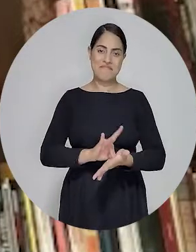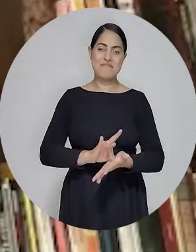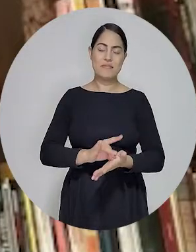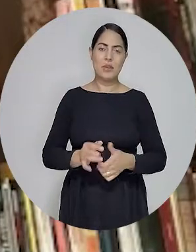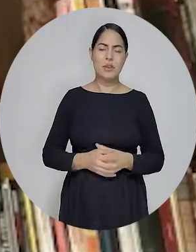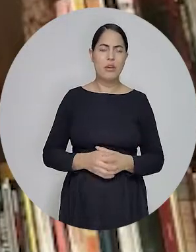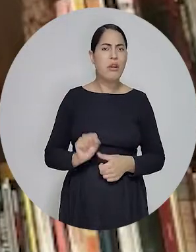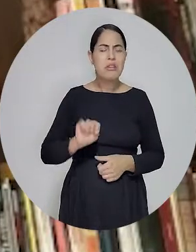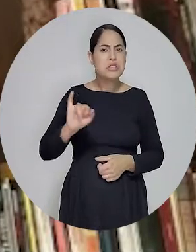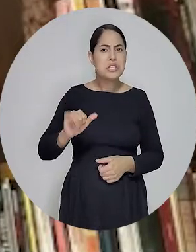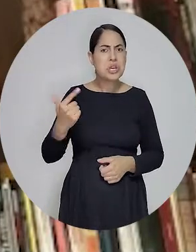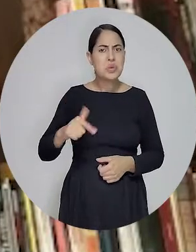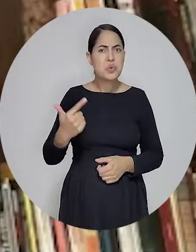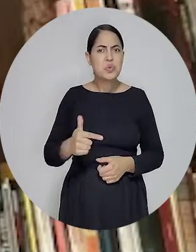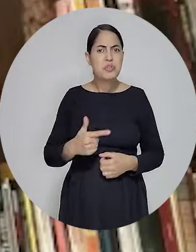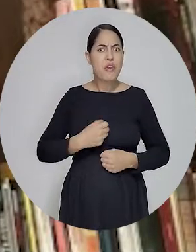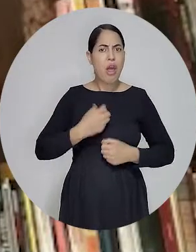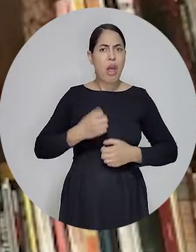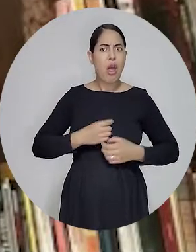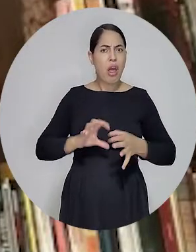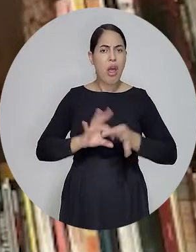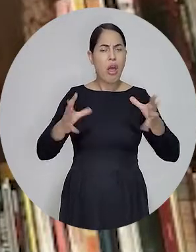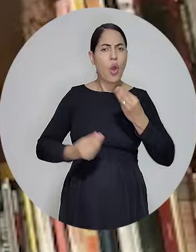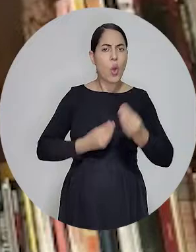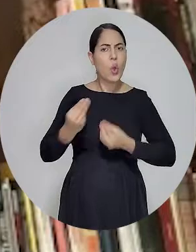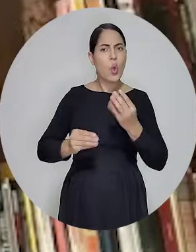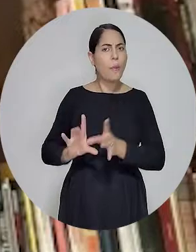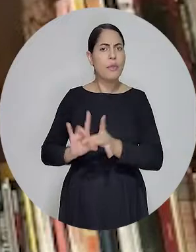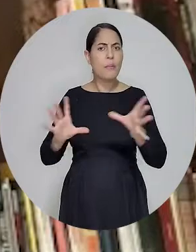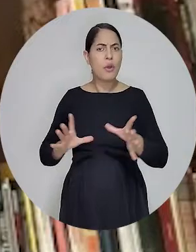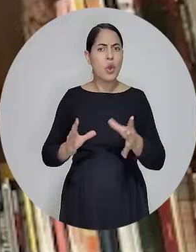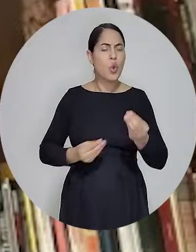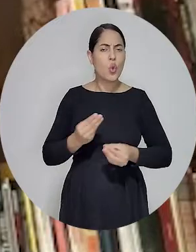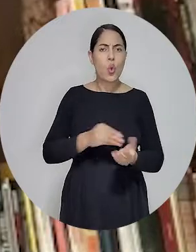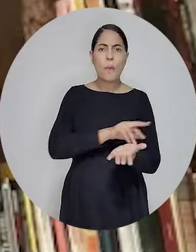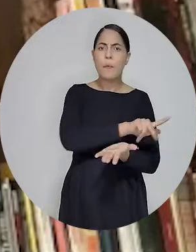Direito. Não existe democracia, não existe pluralismo